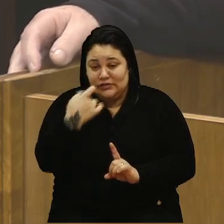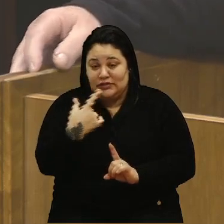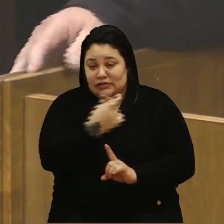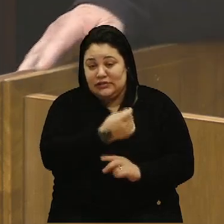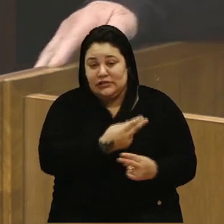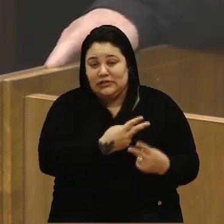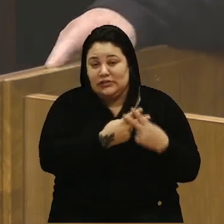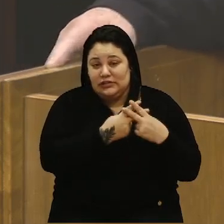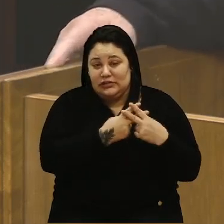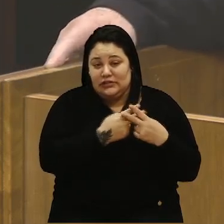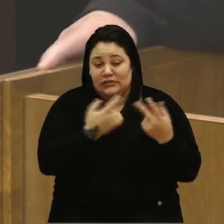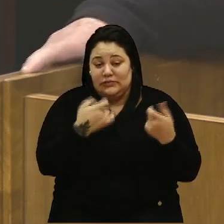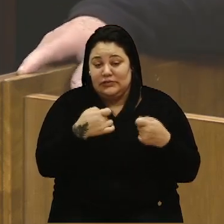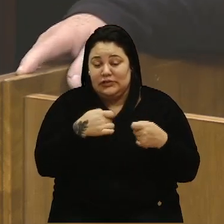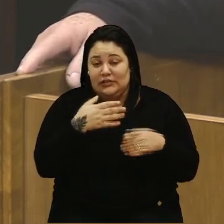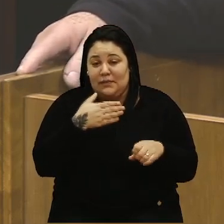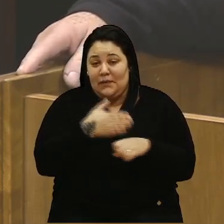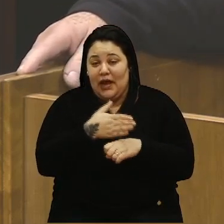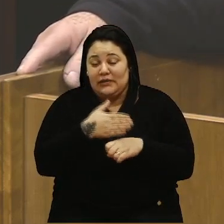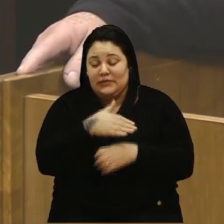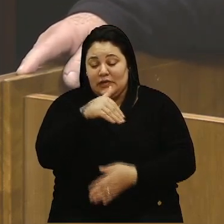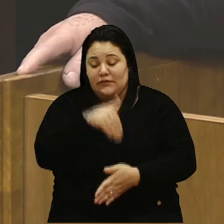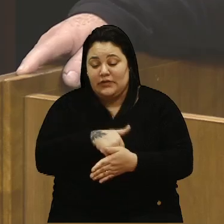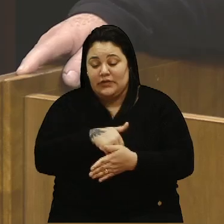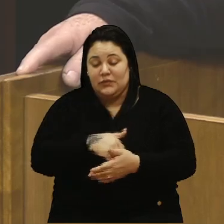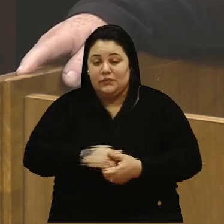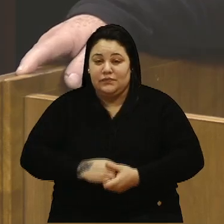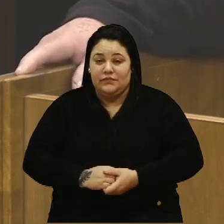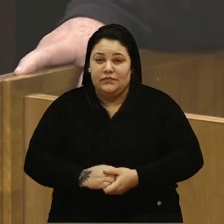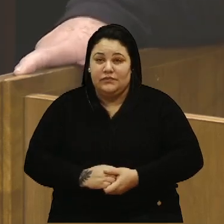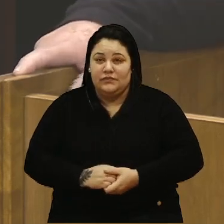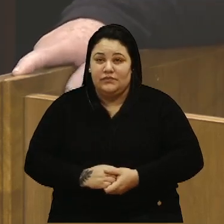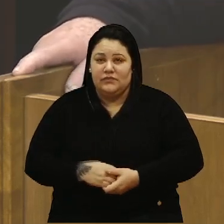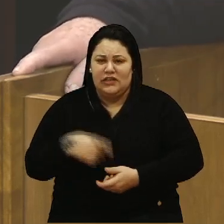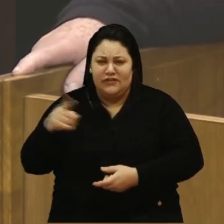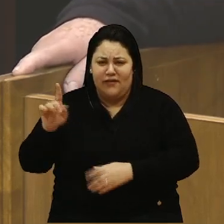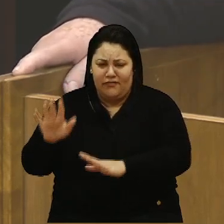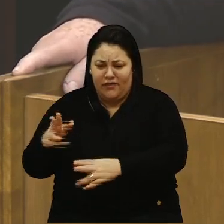cadeia e precisa concorrer, né? Não, ele que cumpra